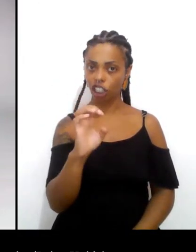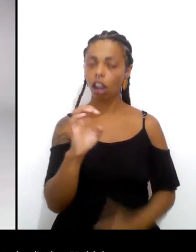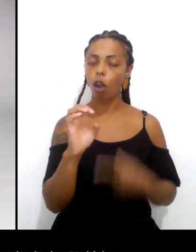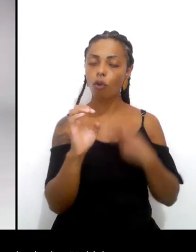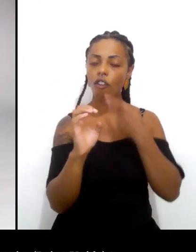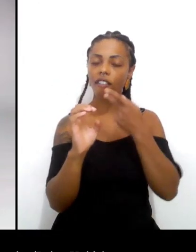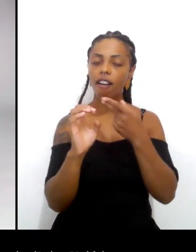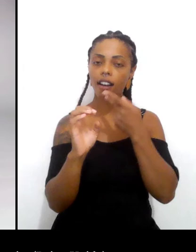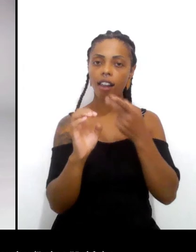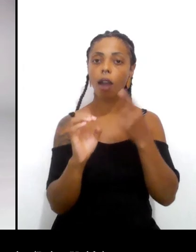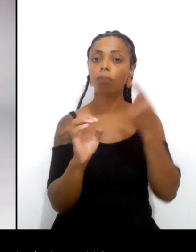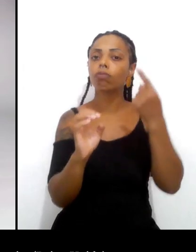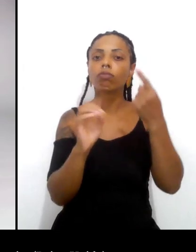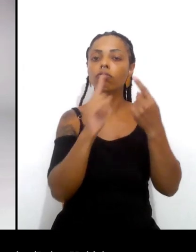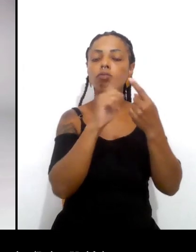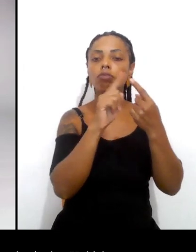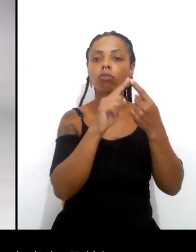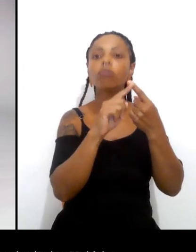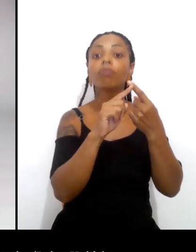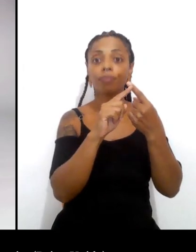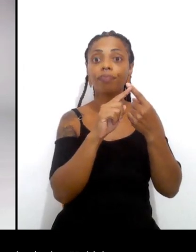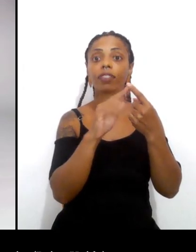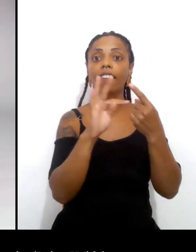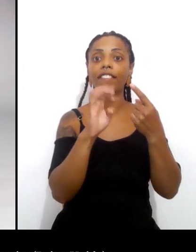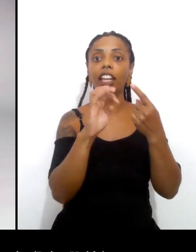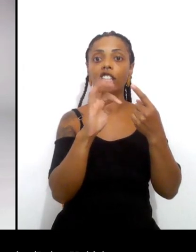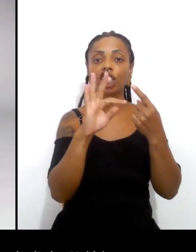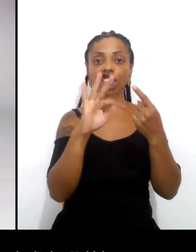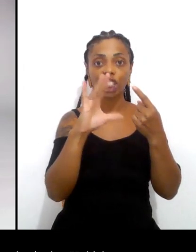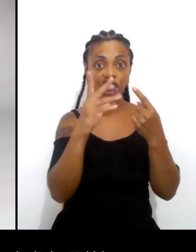deles é o fetiche sexual